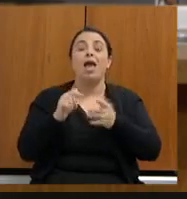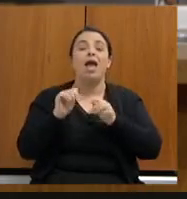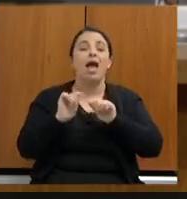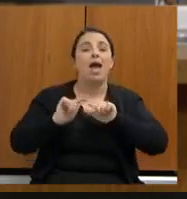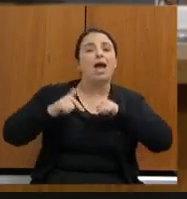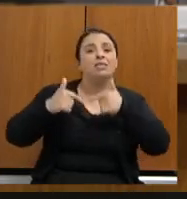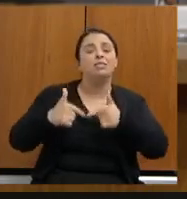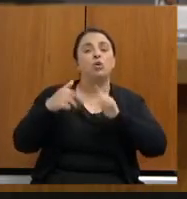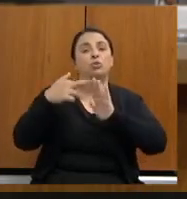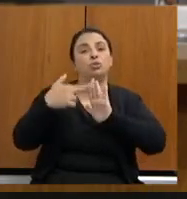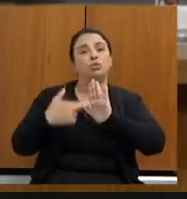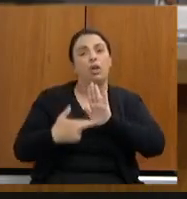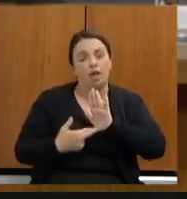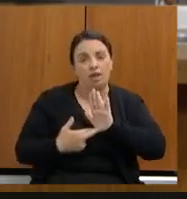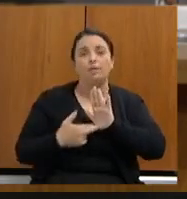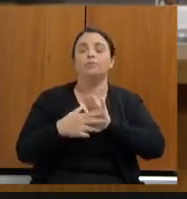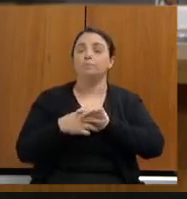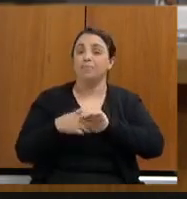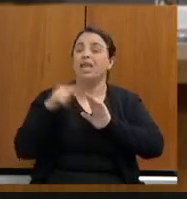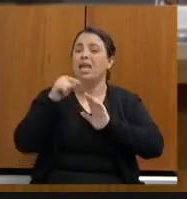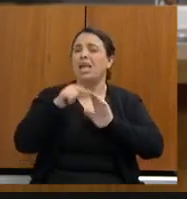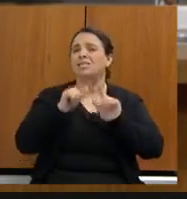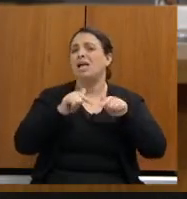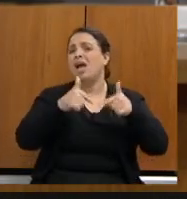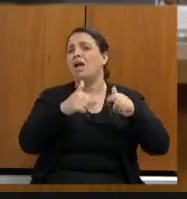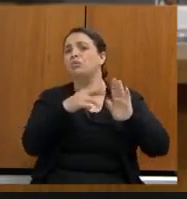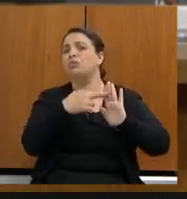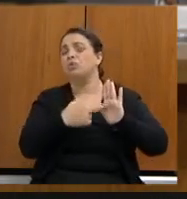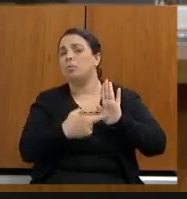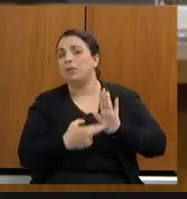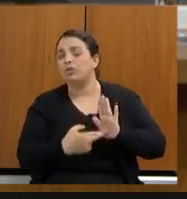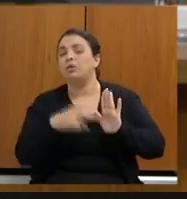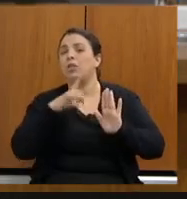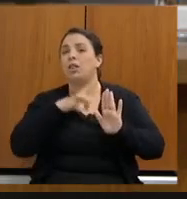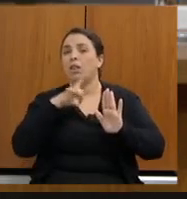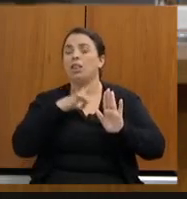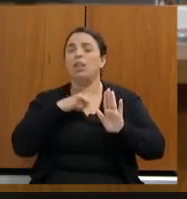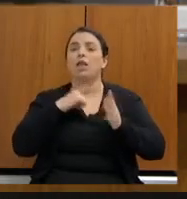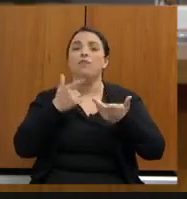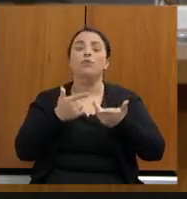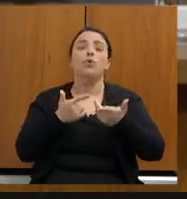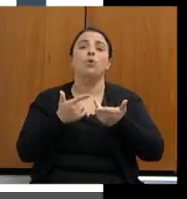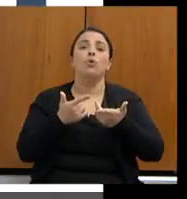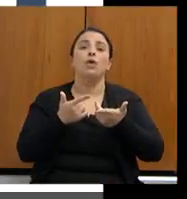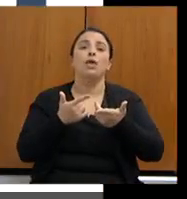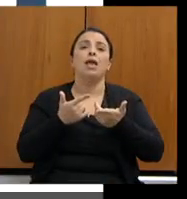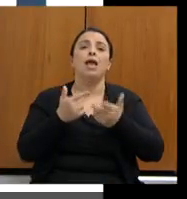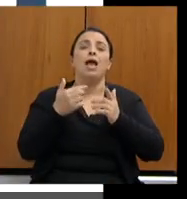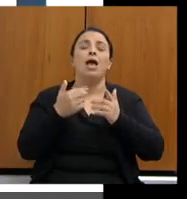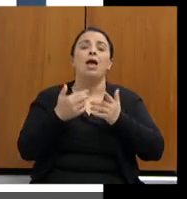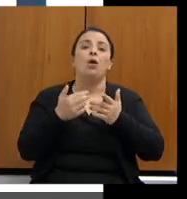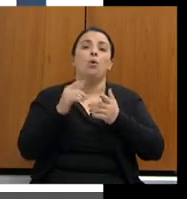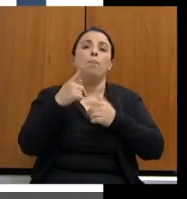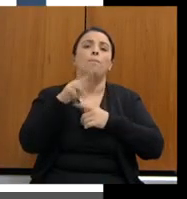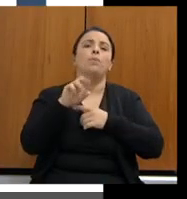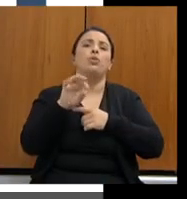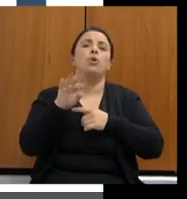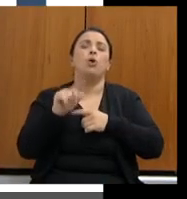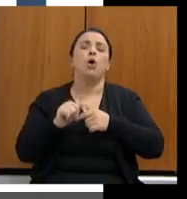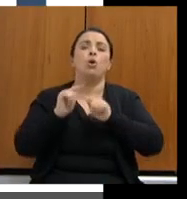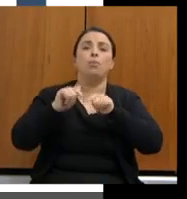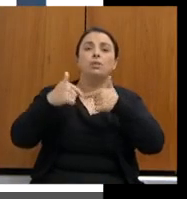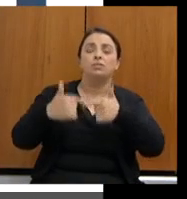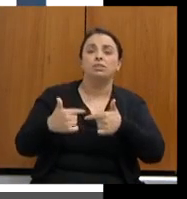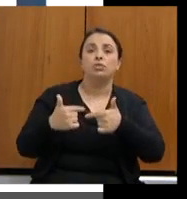normativos pode passar nesse exato normativos nós tivemos aí o protocolo operacional de orientações